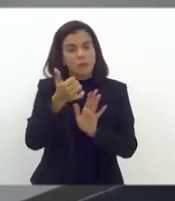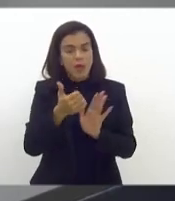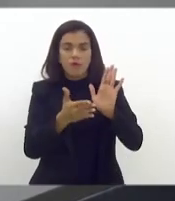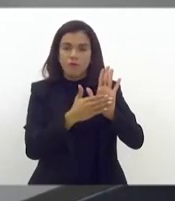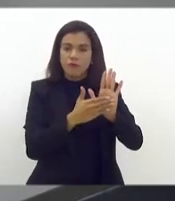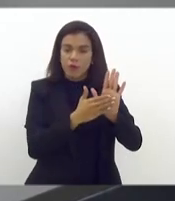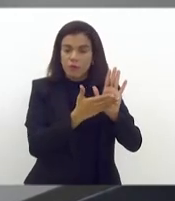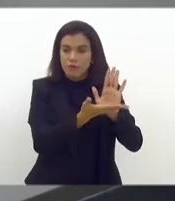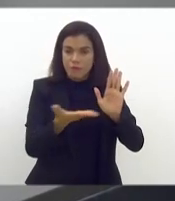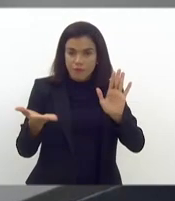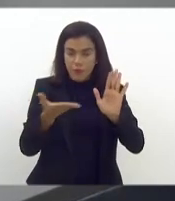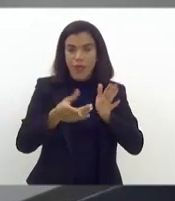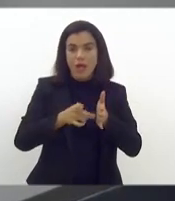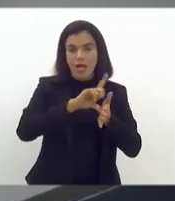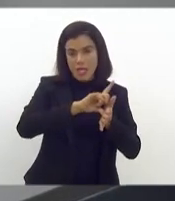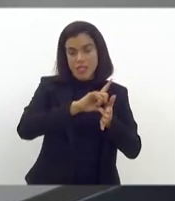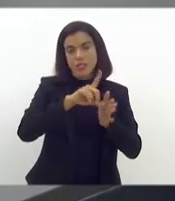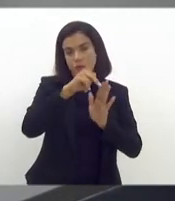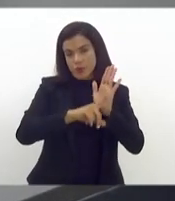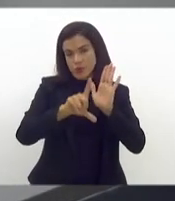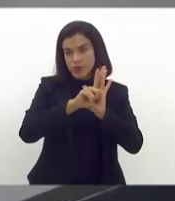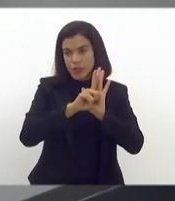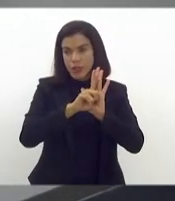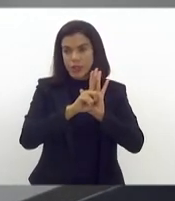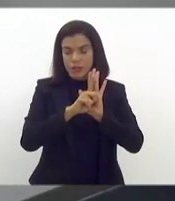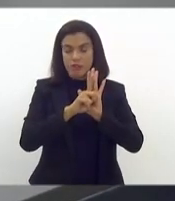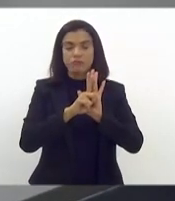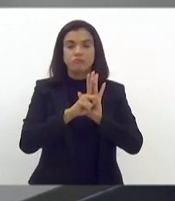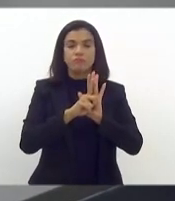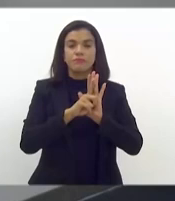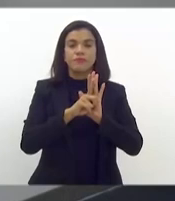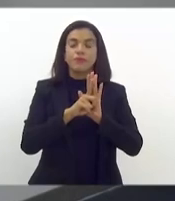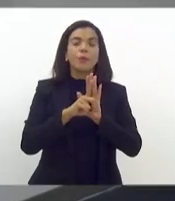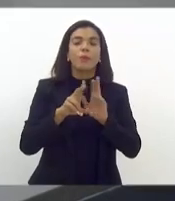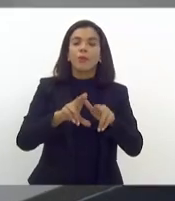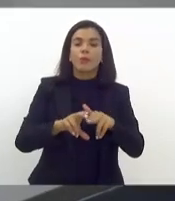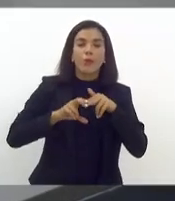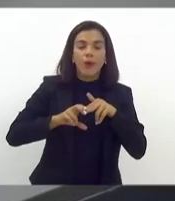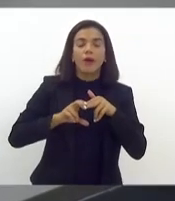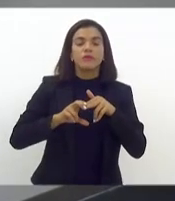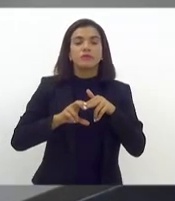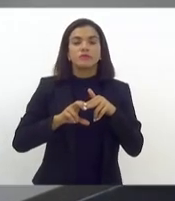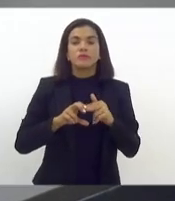proposto antes do projeto mencionado pelo autor, razão pela qual